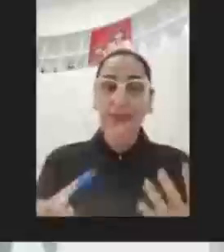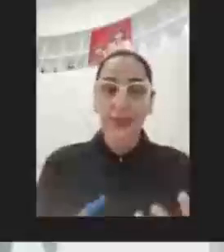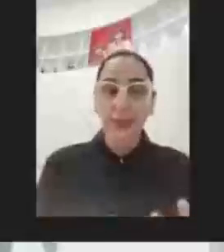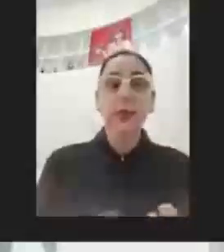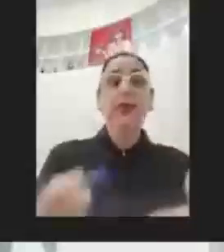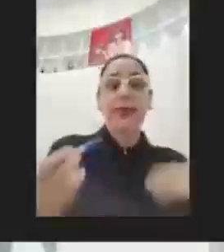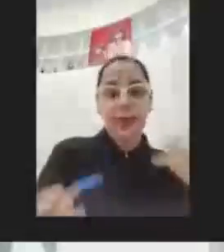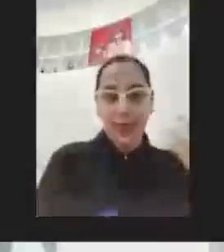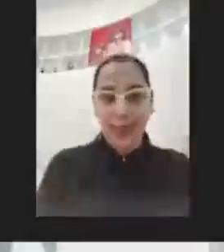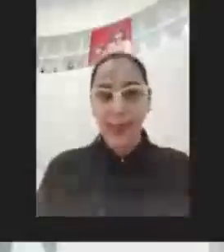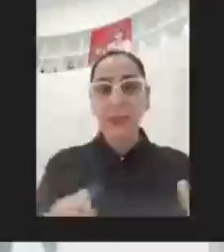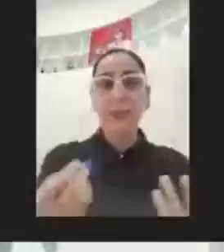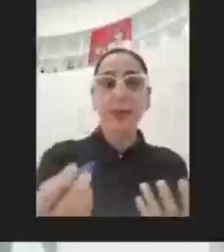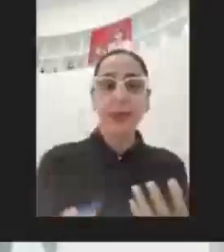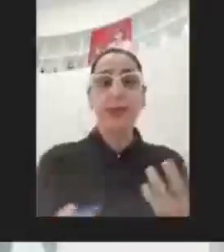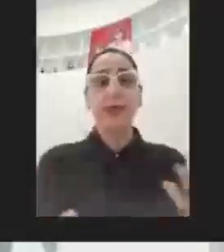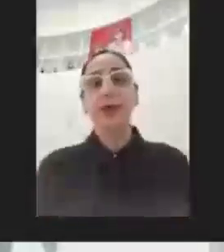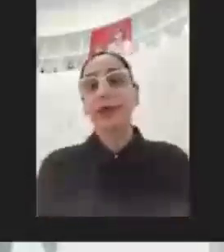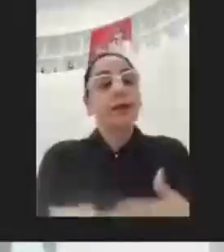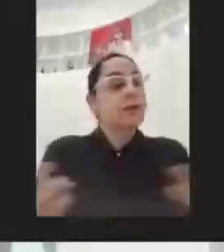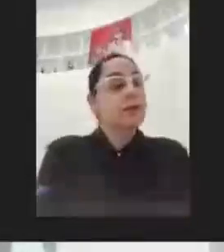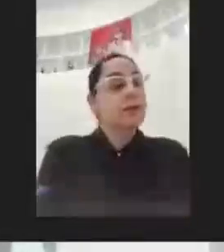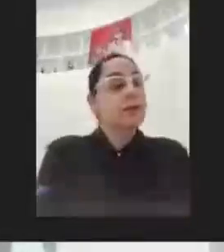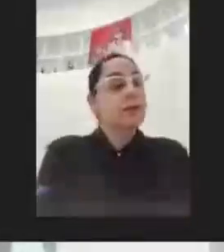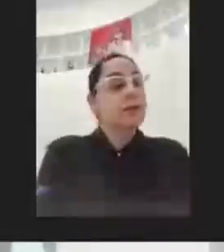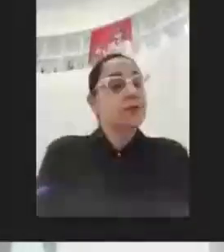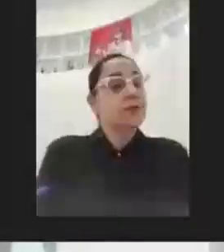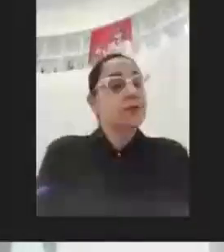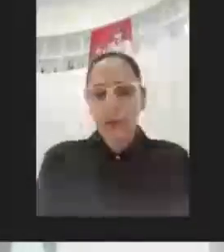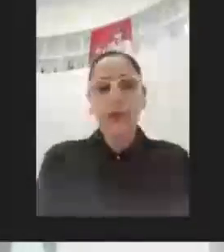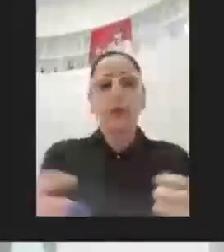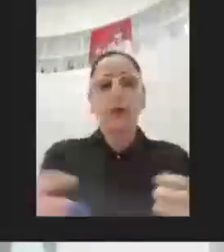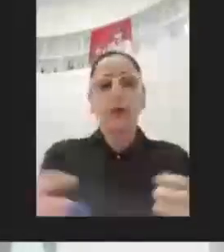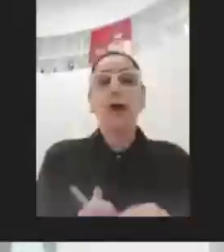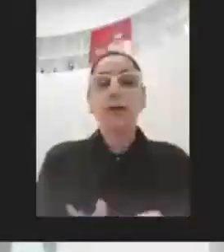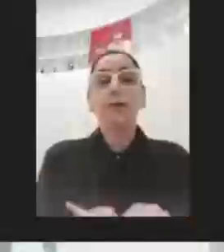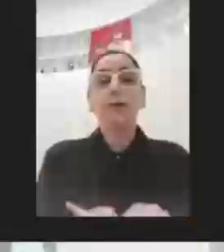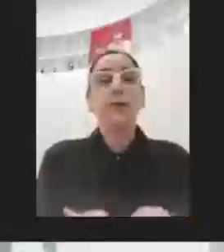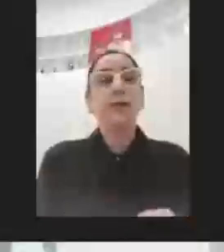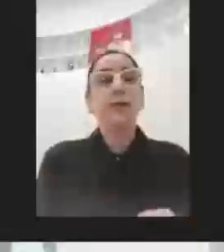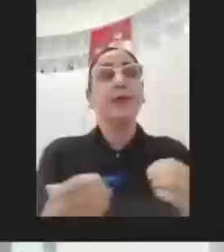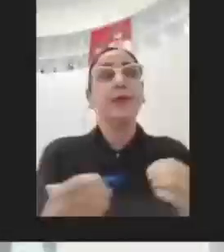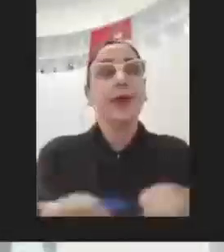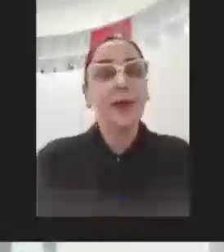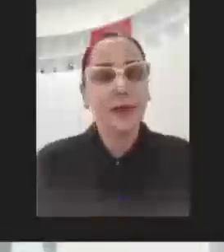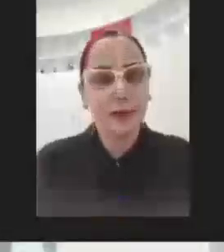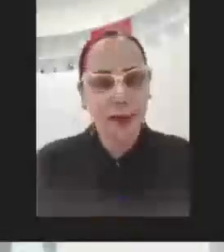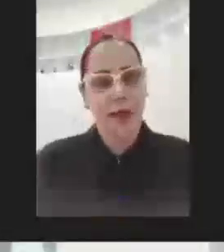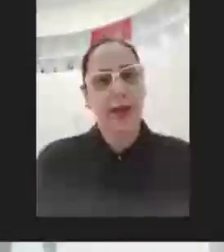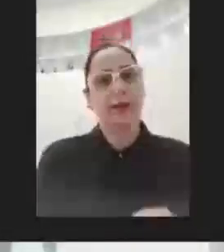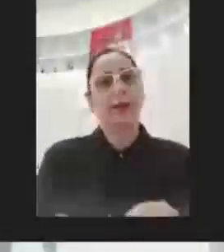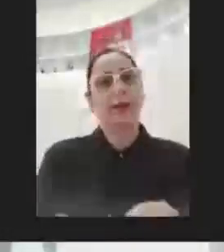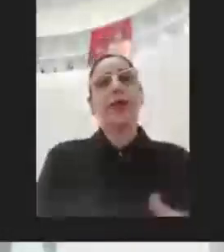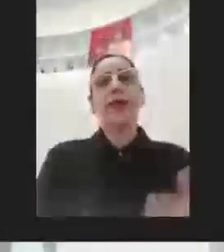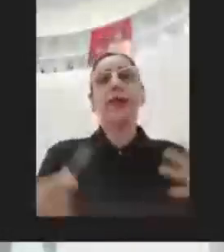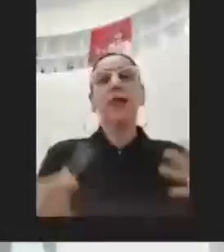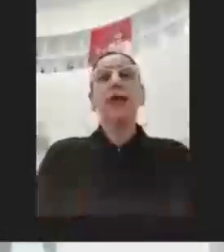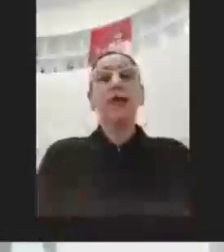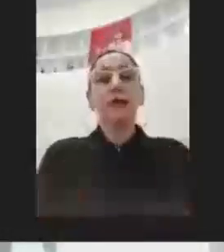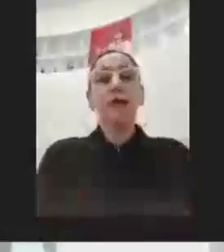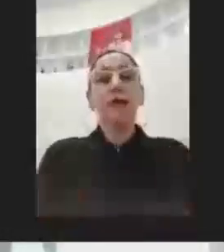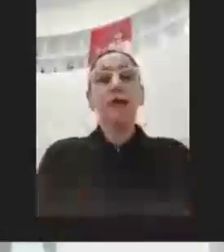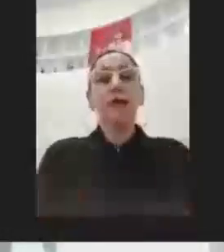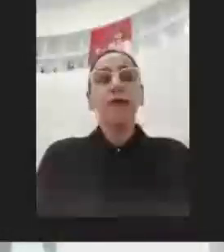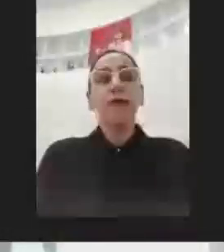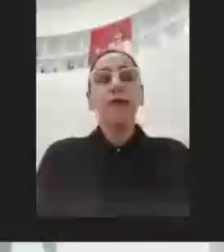mãe a estimular esse leitinho e treinar esse bebê no seio materno, às vezes não consegue. Então, o mais importante é o leite